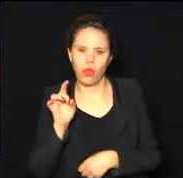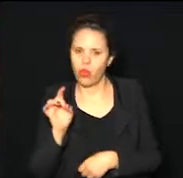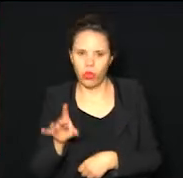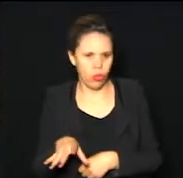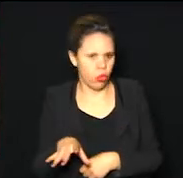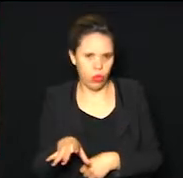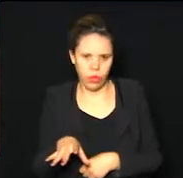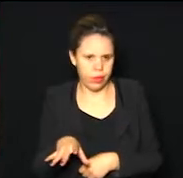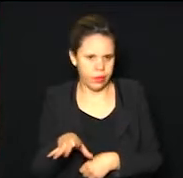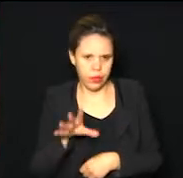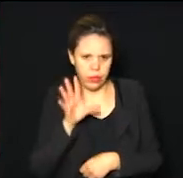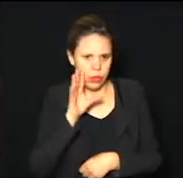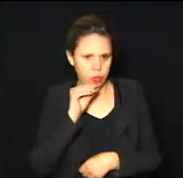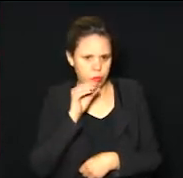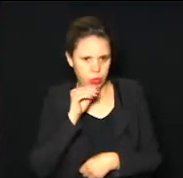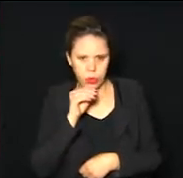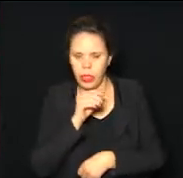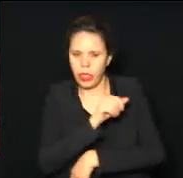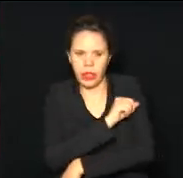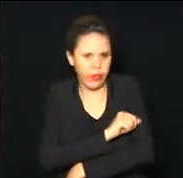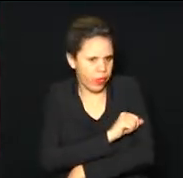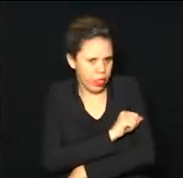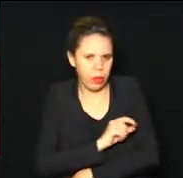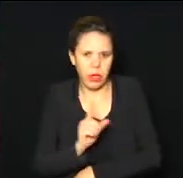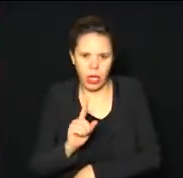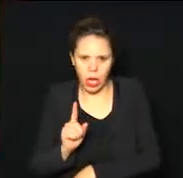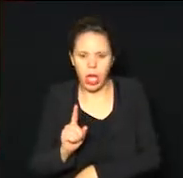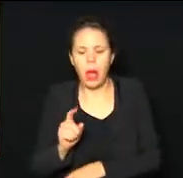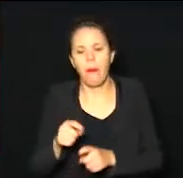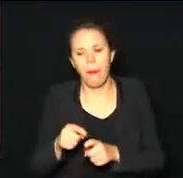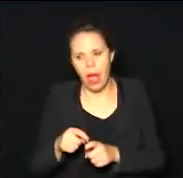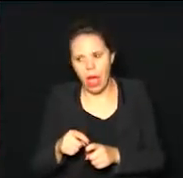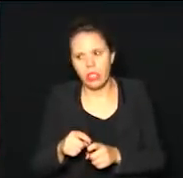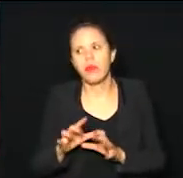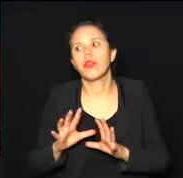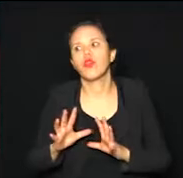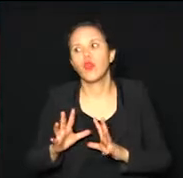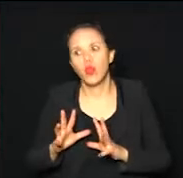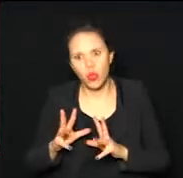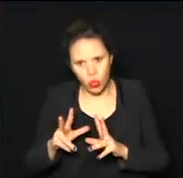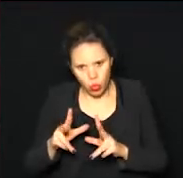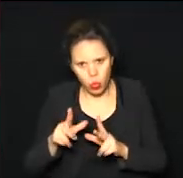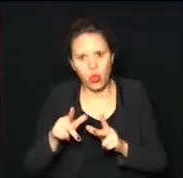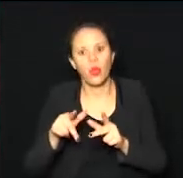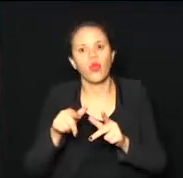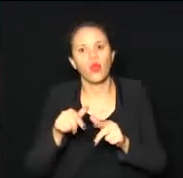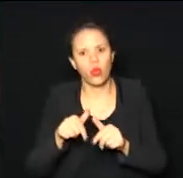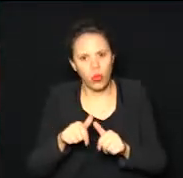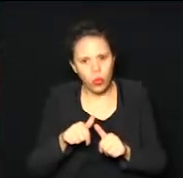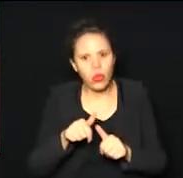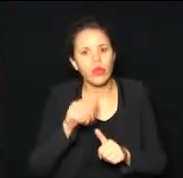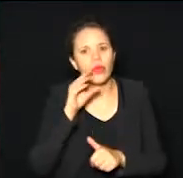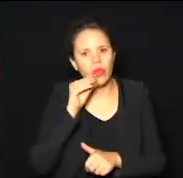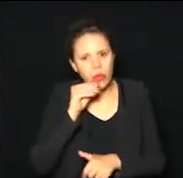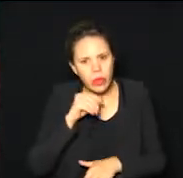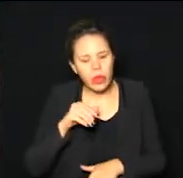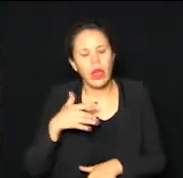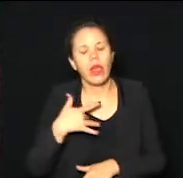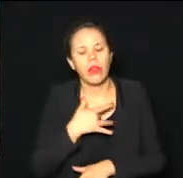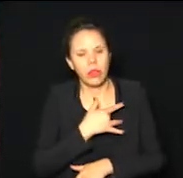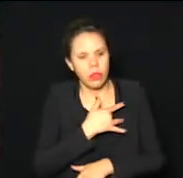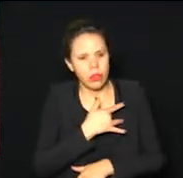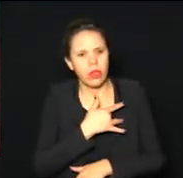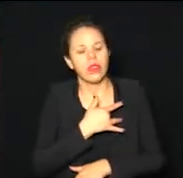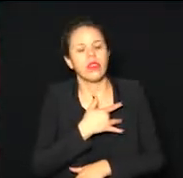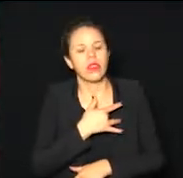os servidores enfermeiros, os médicos, os auxiliares de enfermagem, enfim. Nós